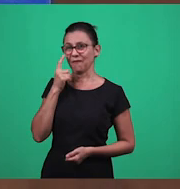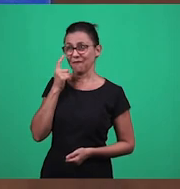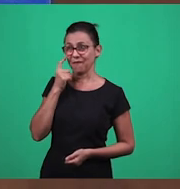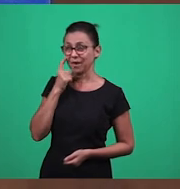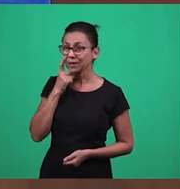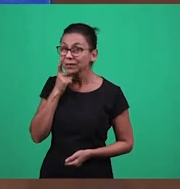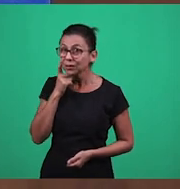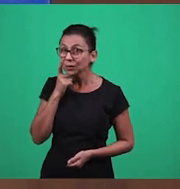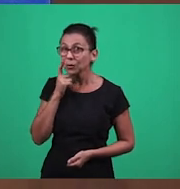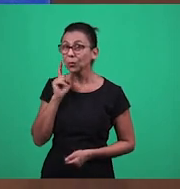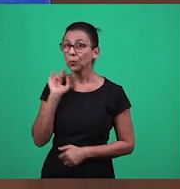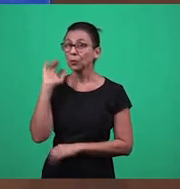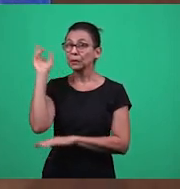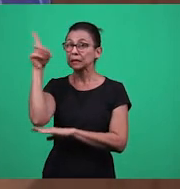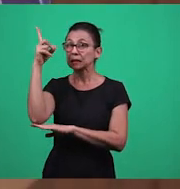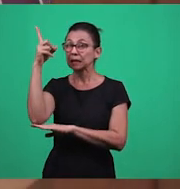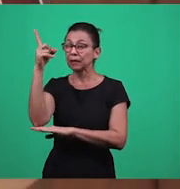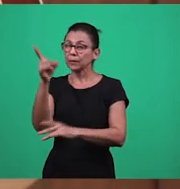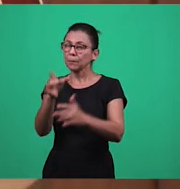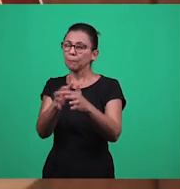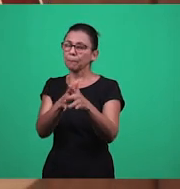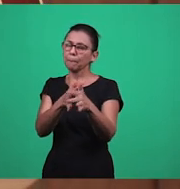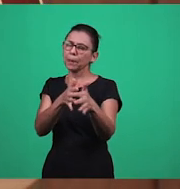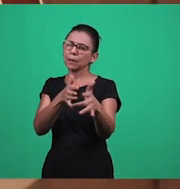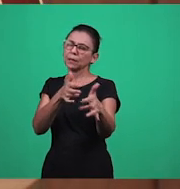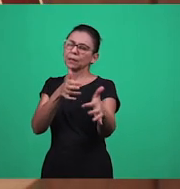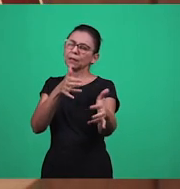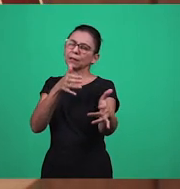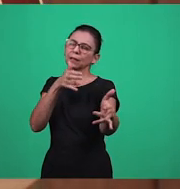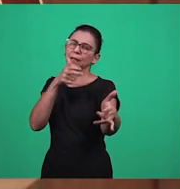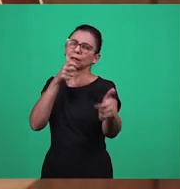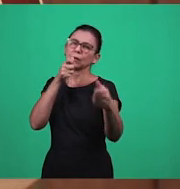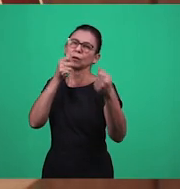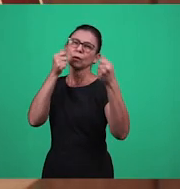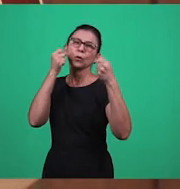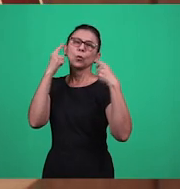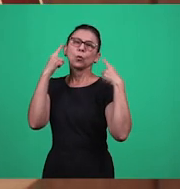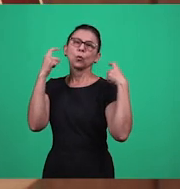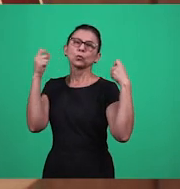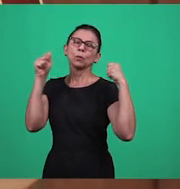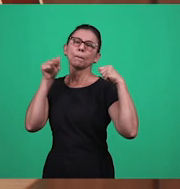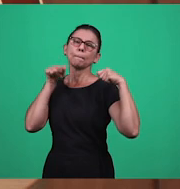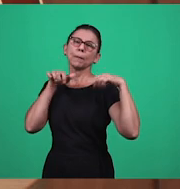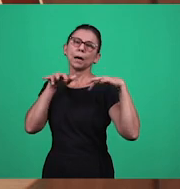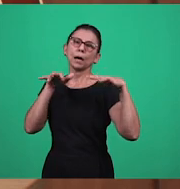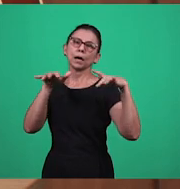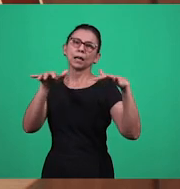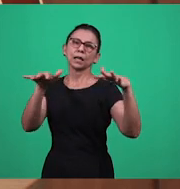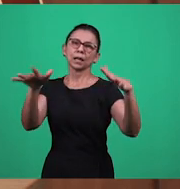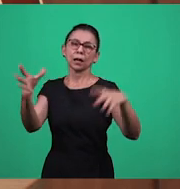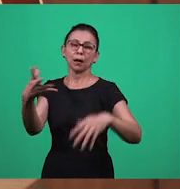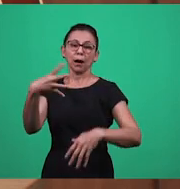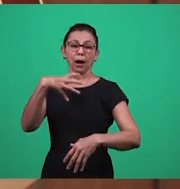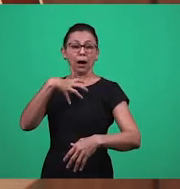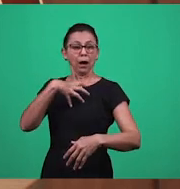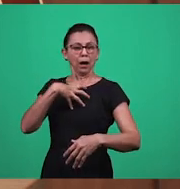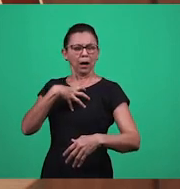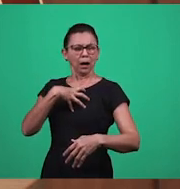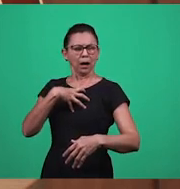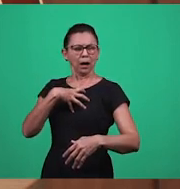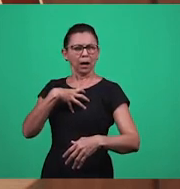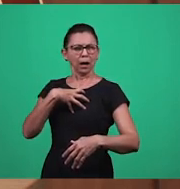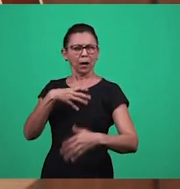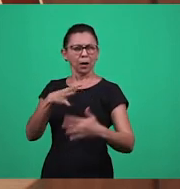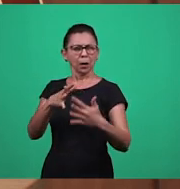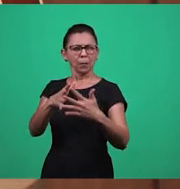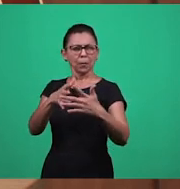E quando ele tocava harpa, era maravilhoso, porque Davi não